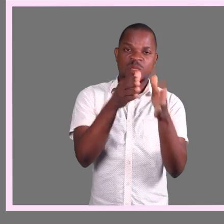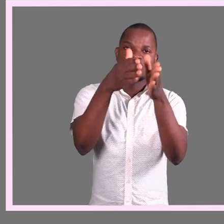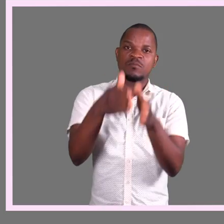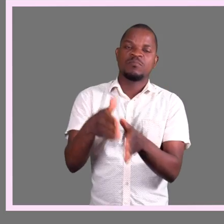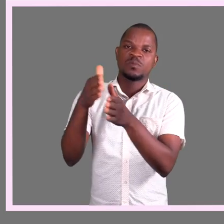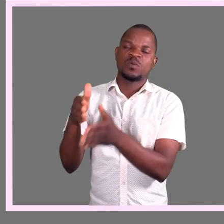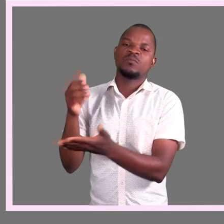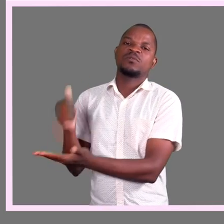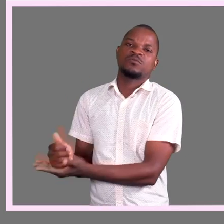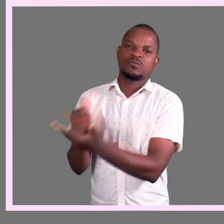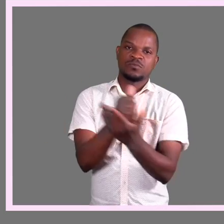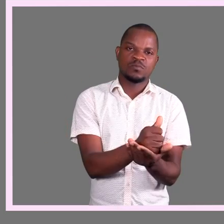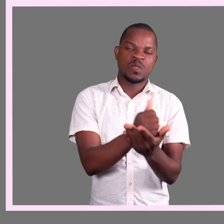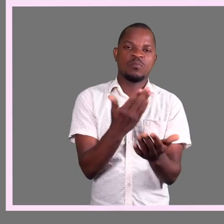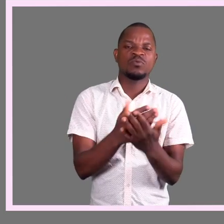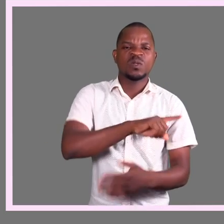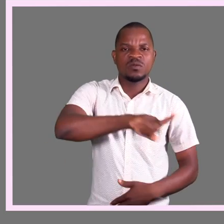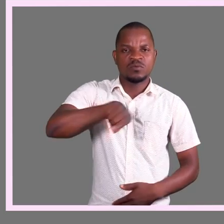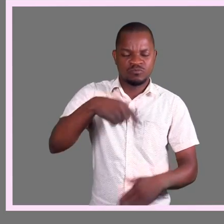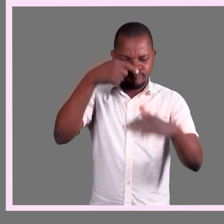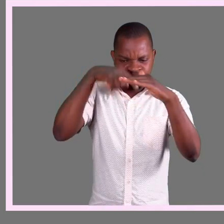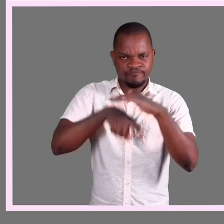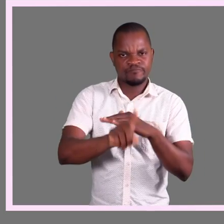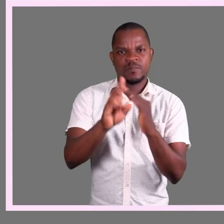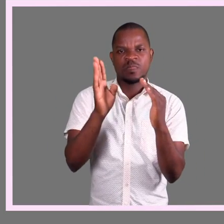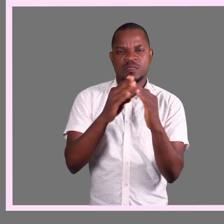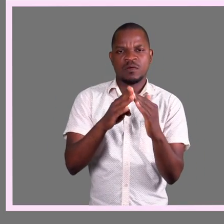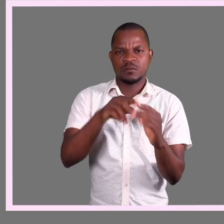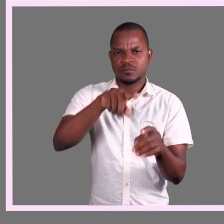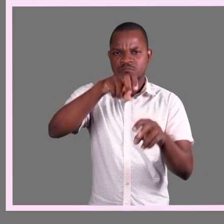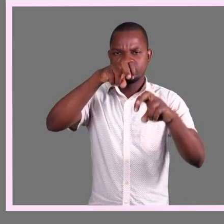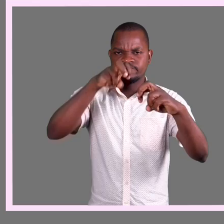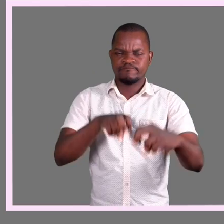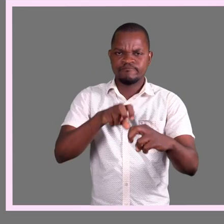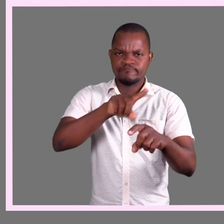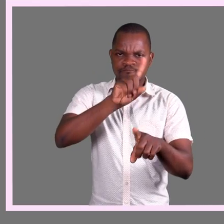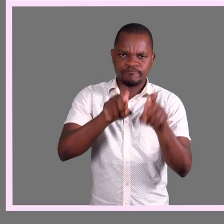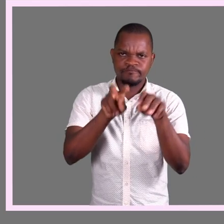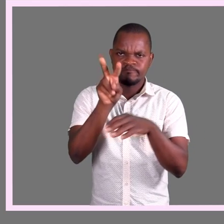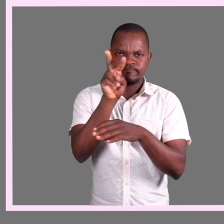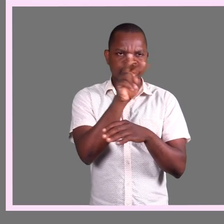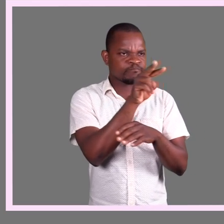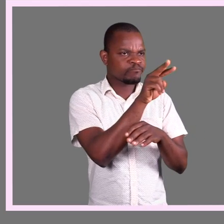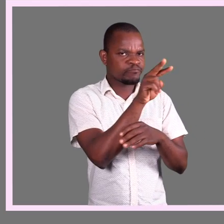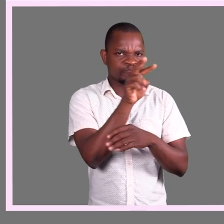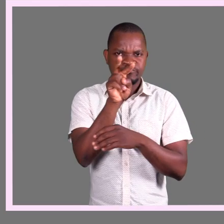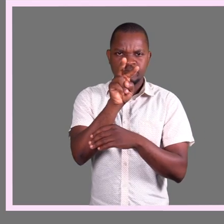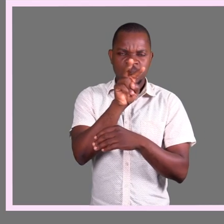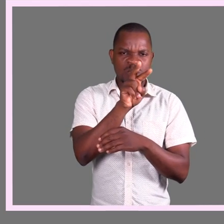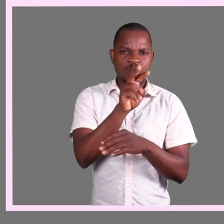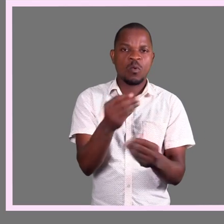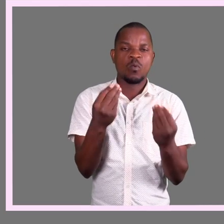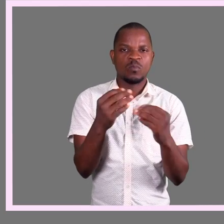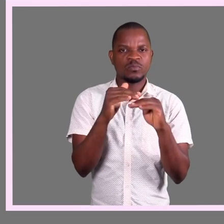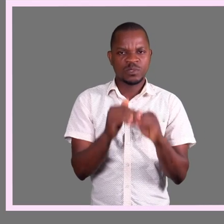condições, observamos, portanto, porque o problema não é assistirmos quase a 100